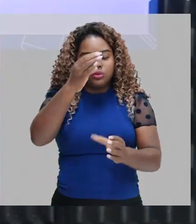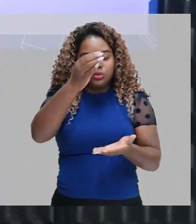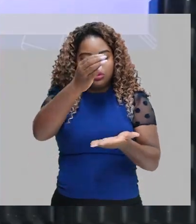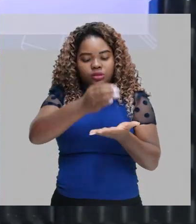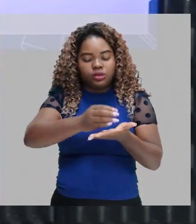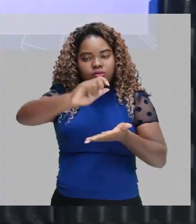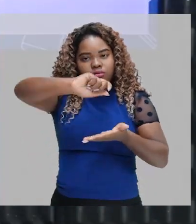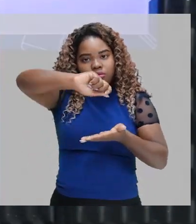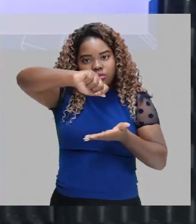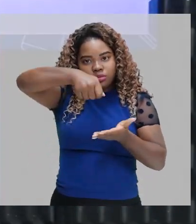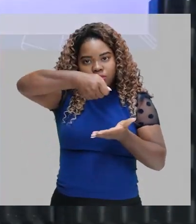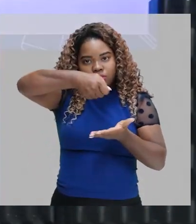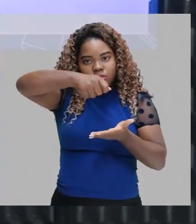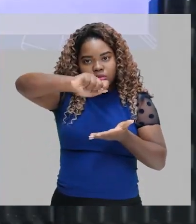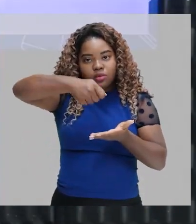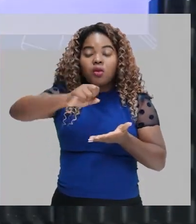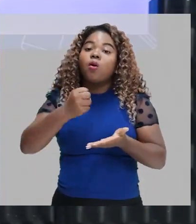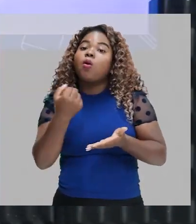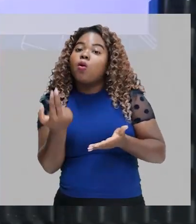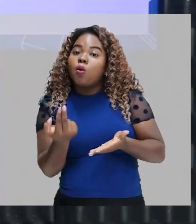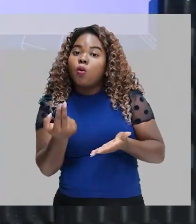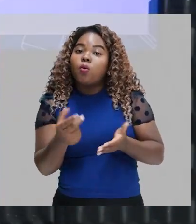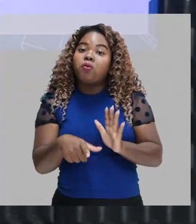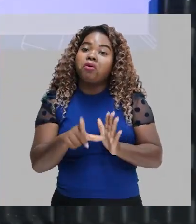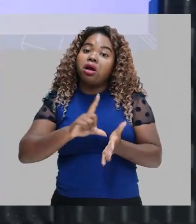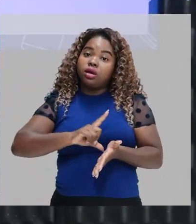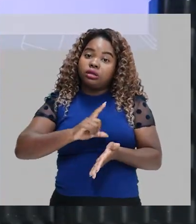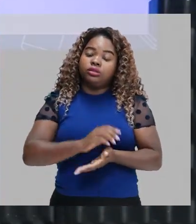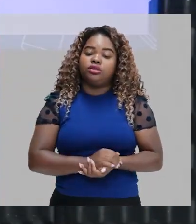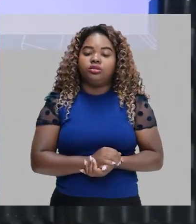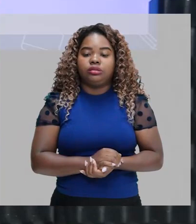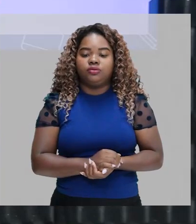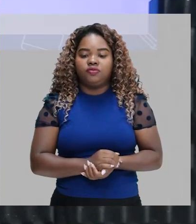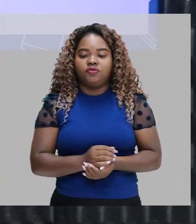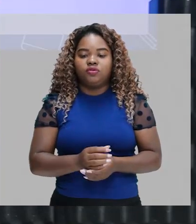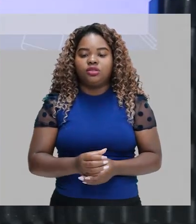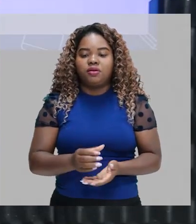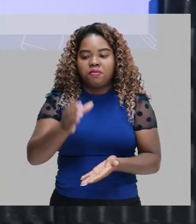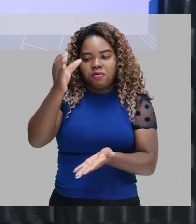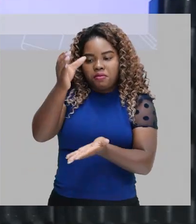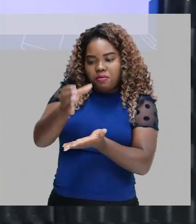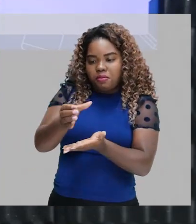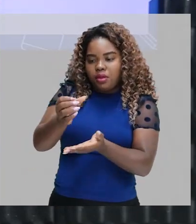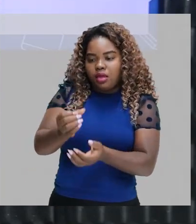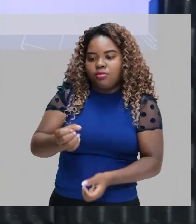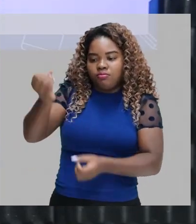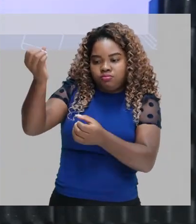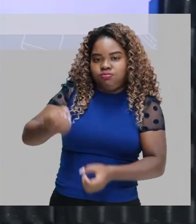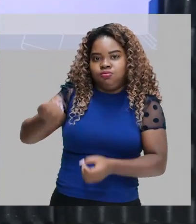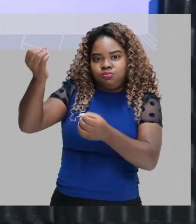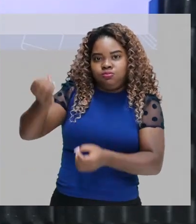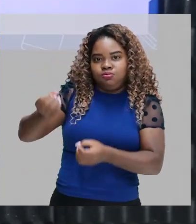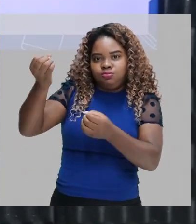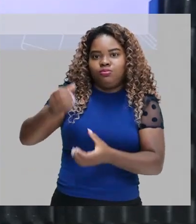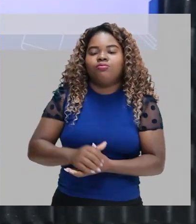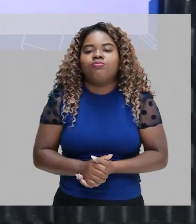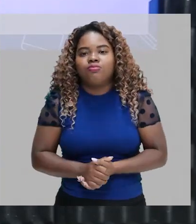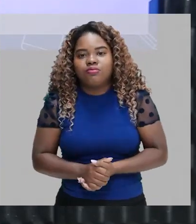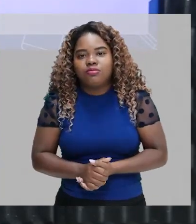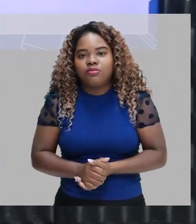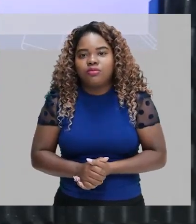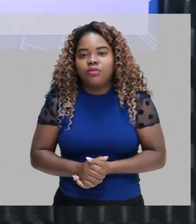então, né, antes de abrir, você movimentou o recipiente. Quando você abrir esse refrigerante